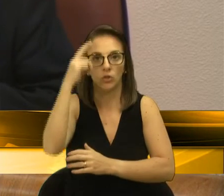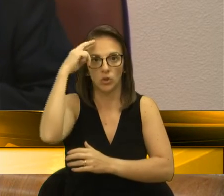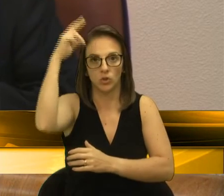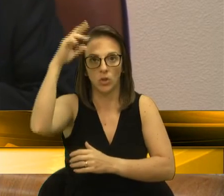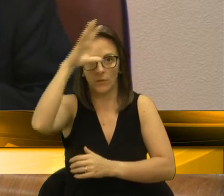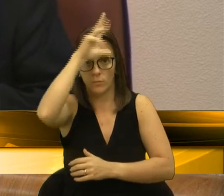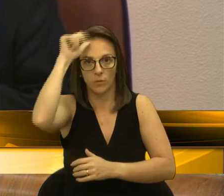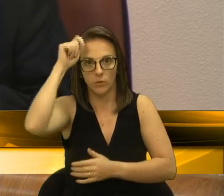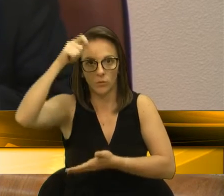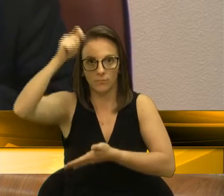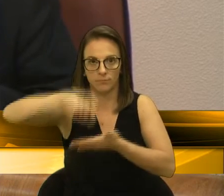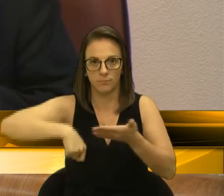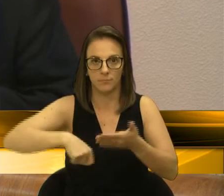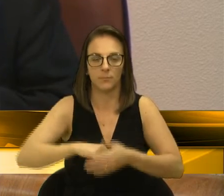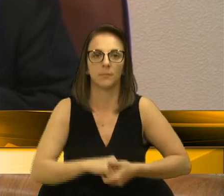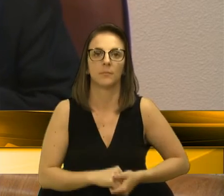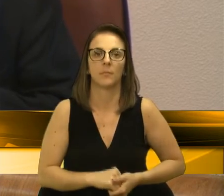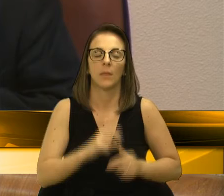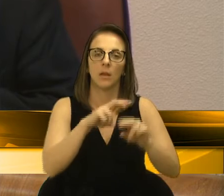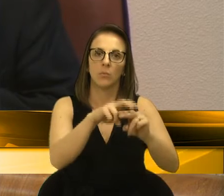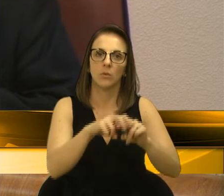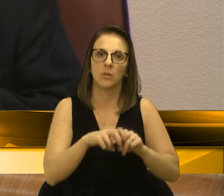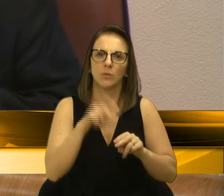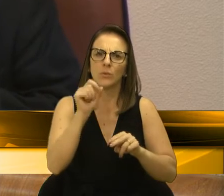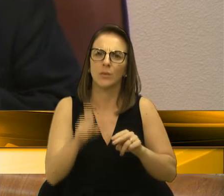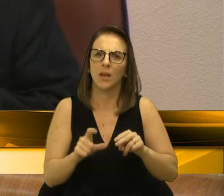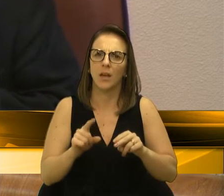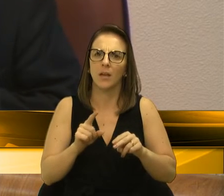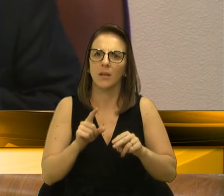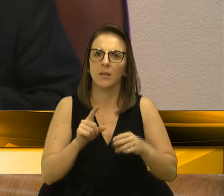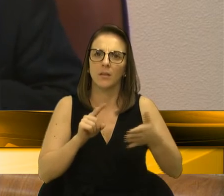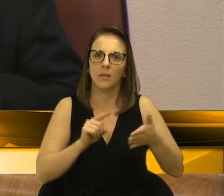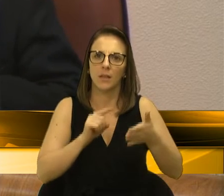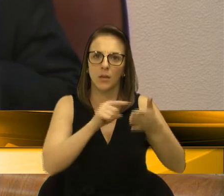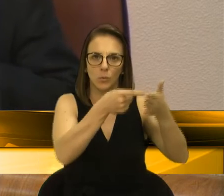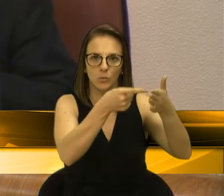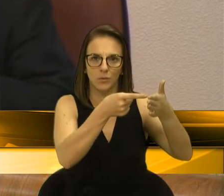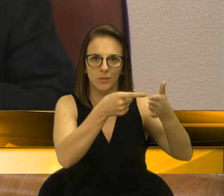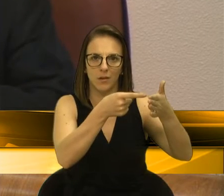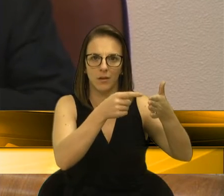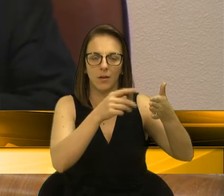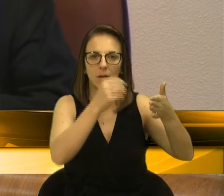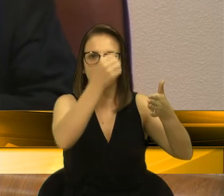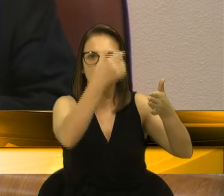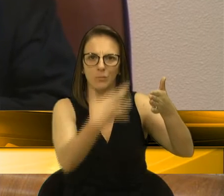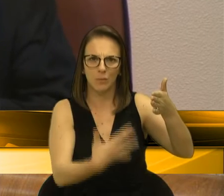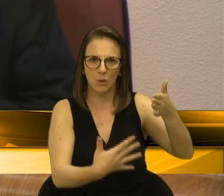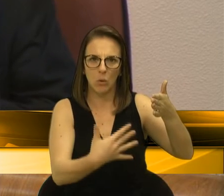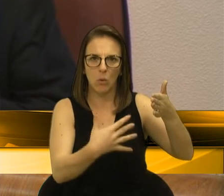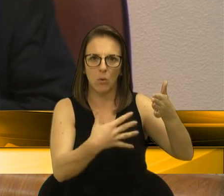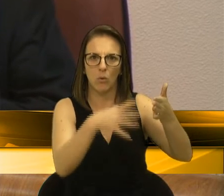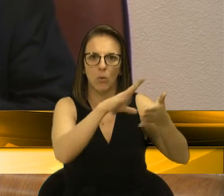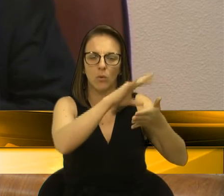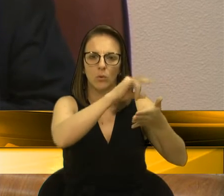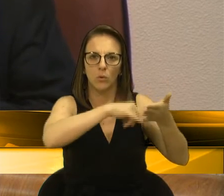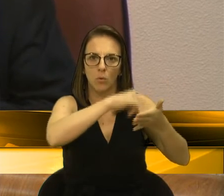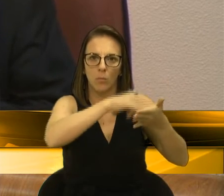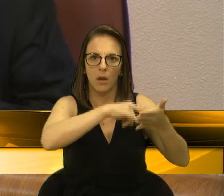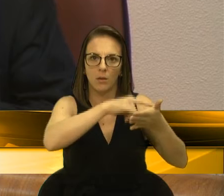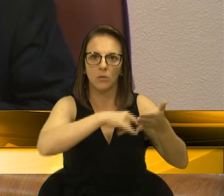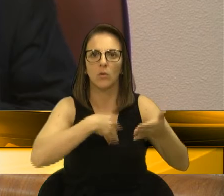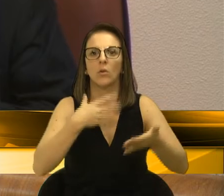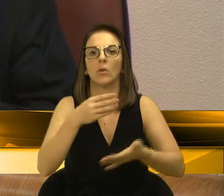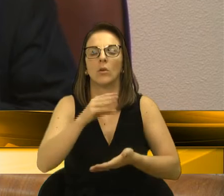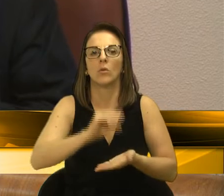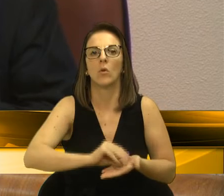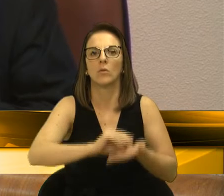importante novamente frisar que o denunciante elencou na denúncia que o Conselho Municipal de Saúde deliberou contrariamente à